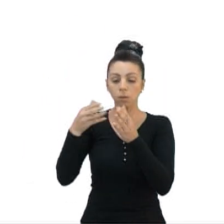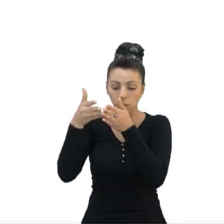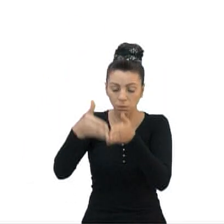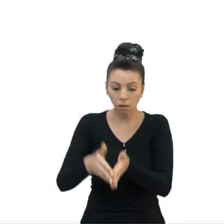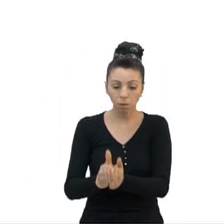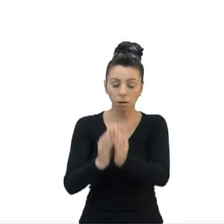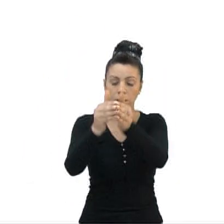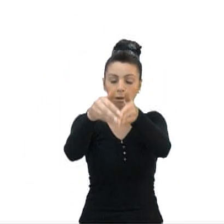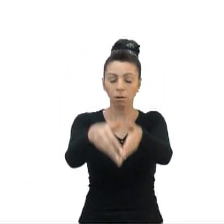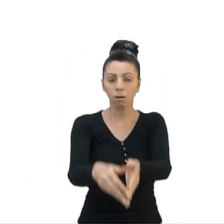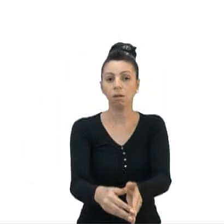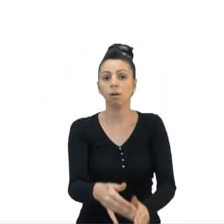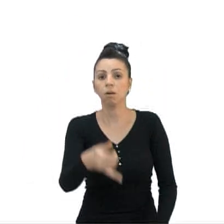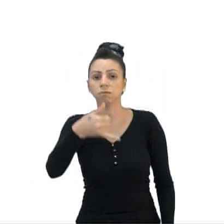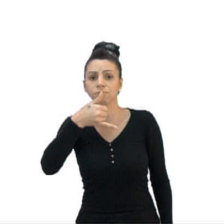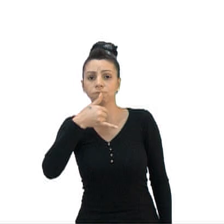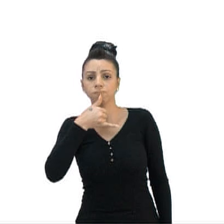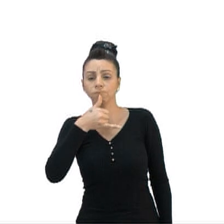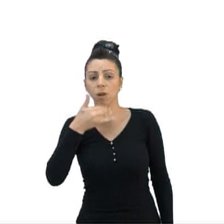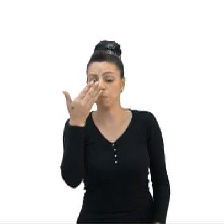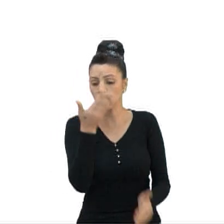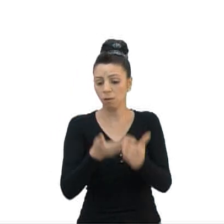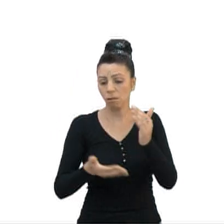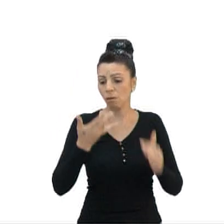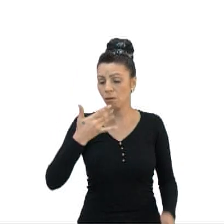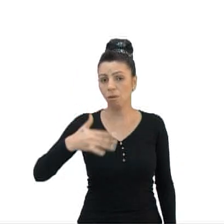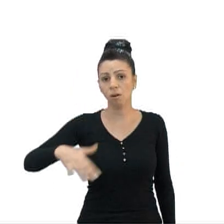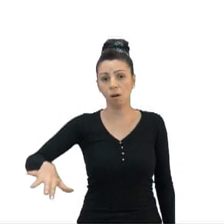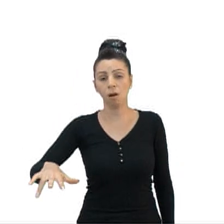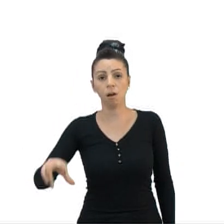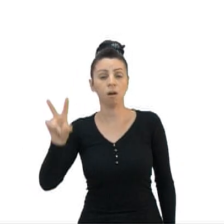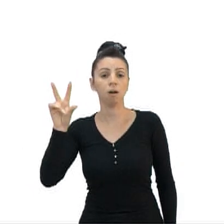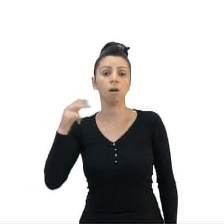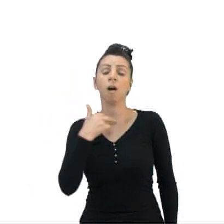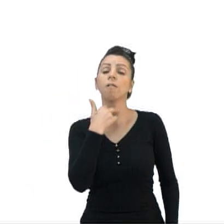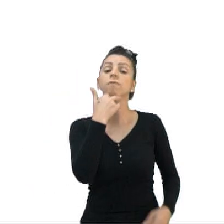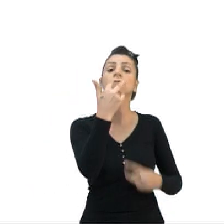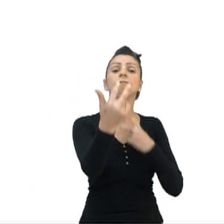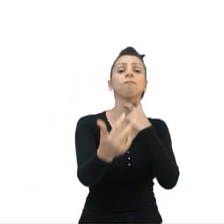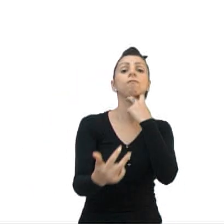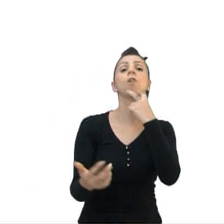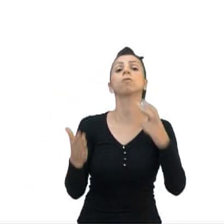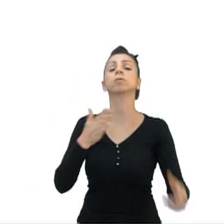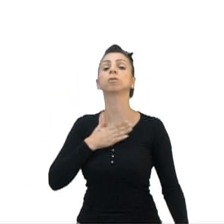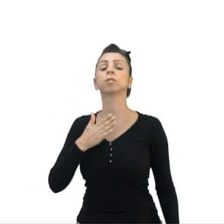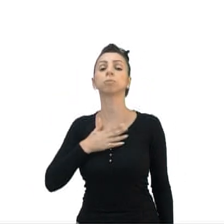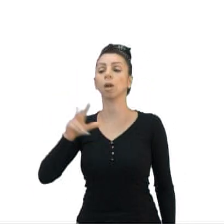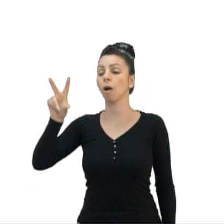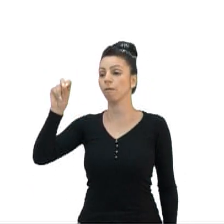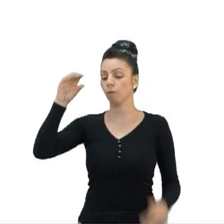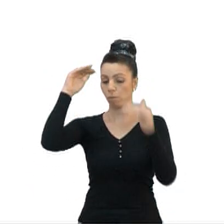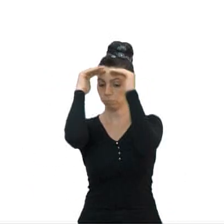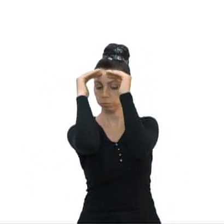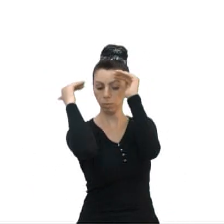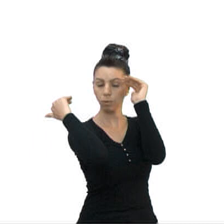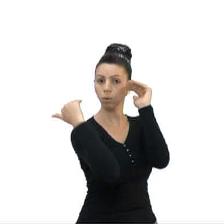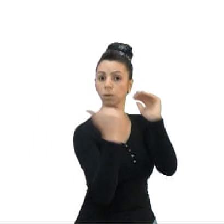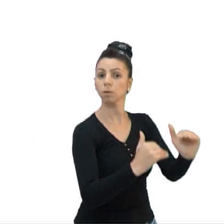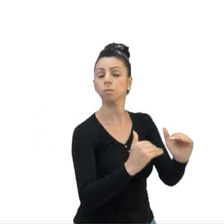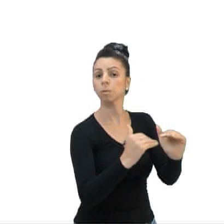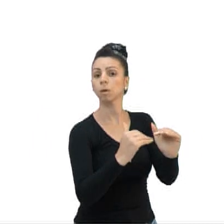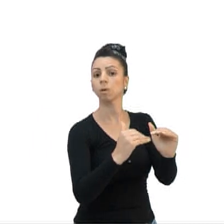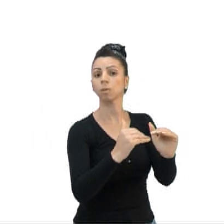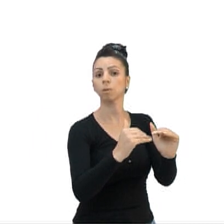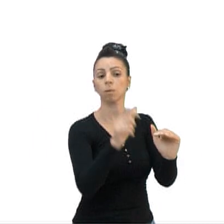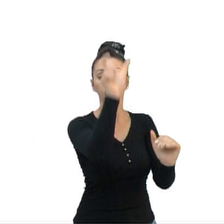uma infância perdida. A voz de minha avó ecoou obediência aos brancos donos de tudo.